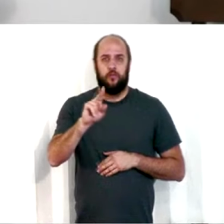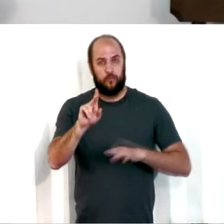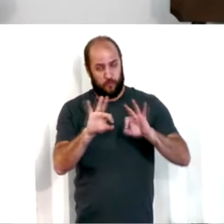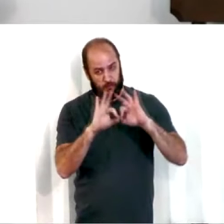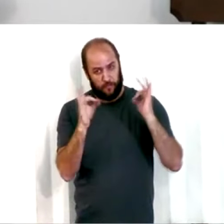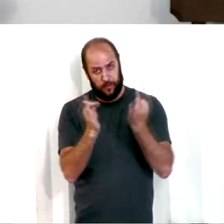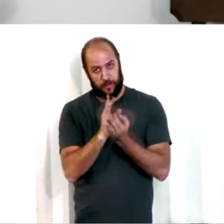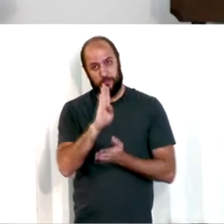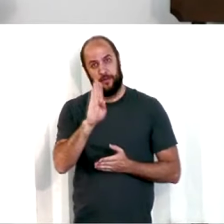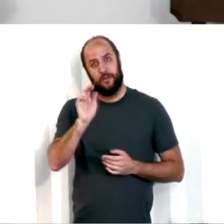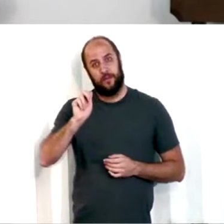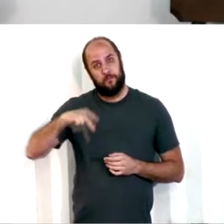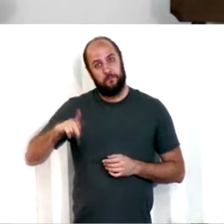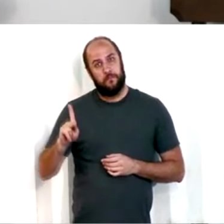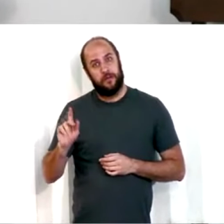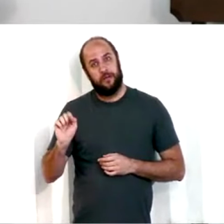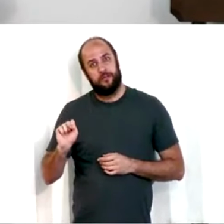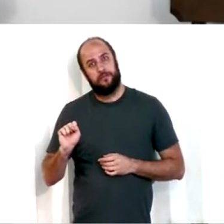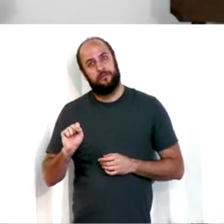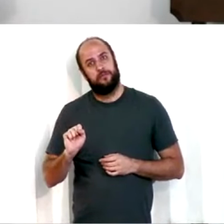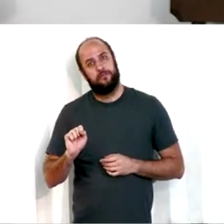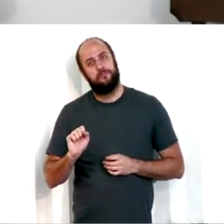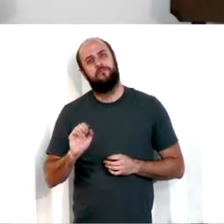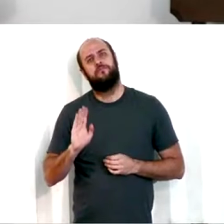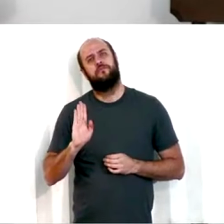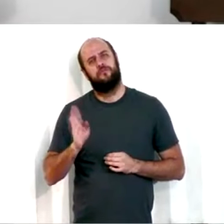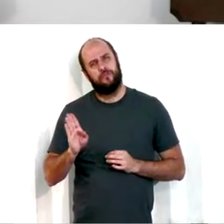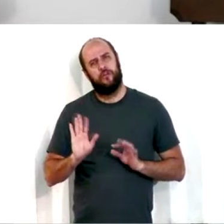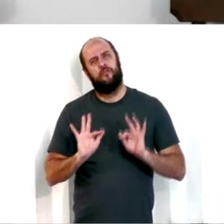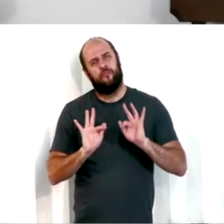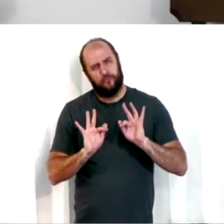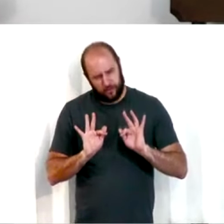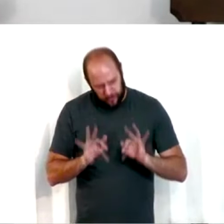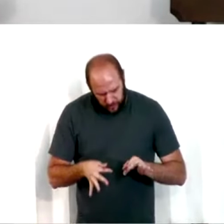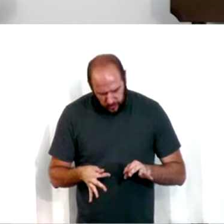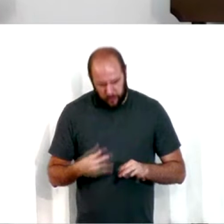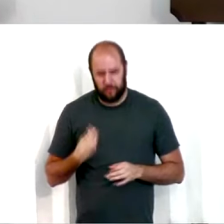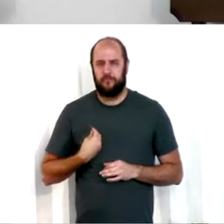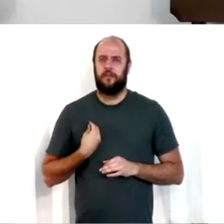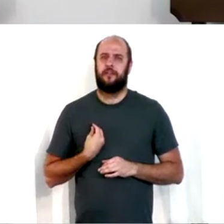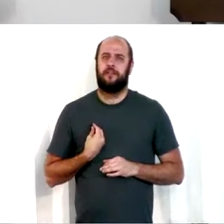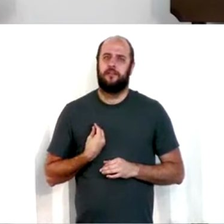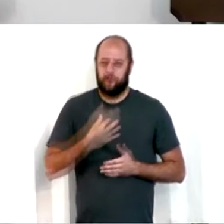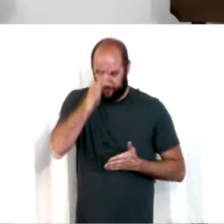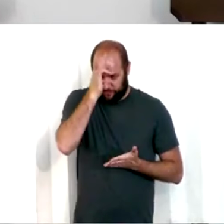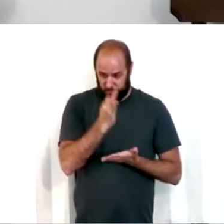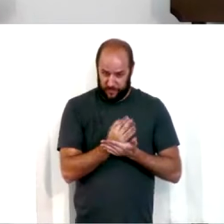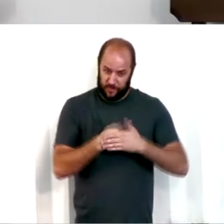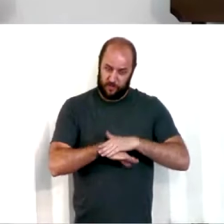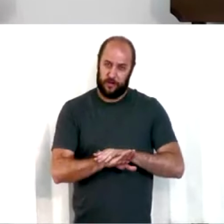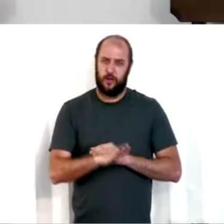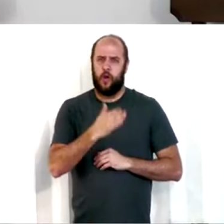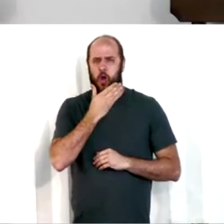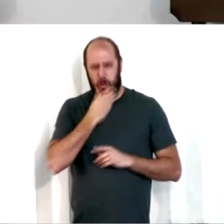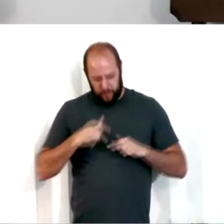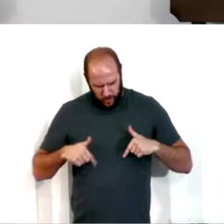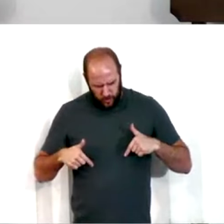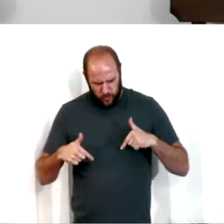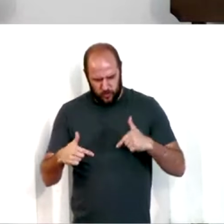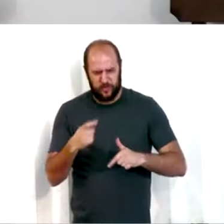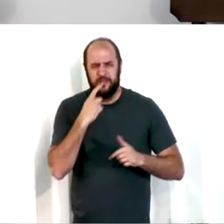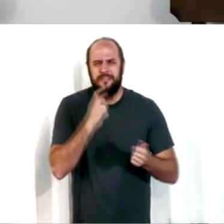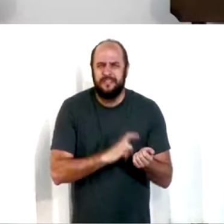Banks, já completou a carreira, guardou a fé. Um homem que lutou, que sofreu e que sangrou